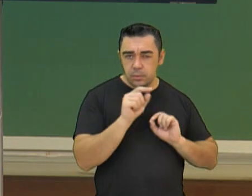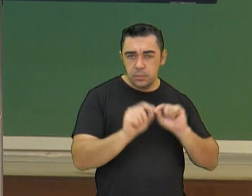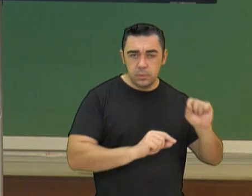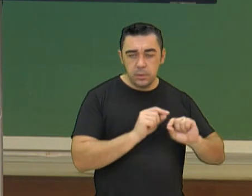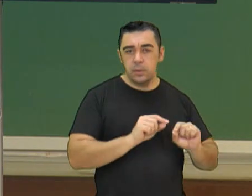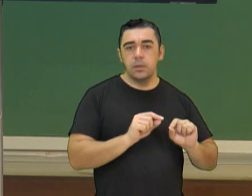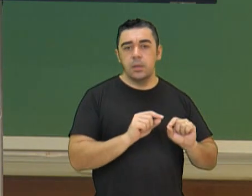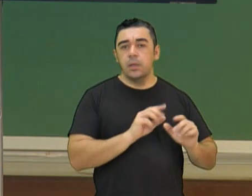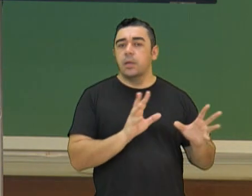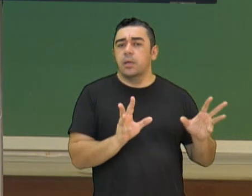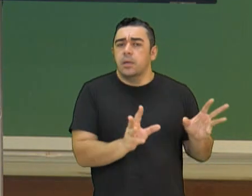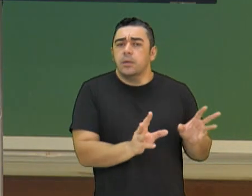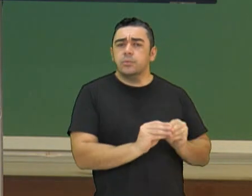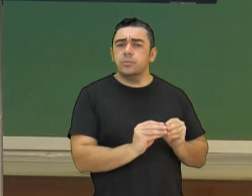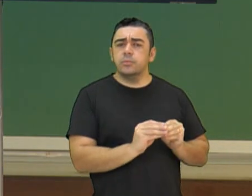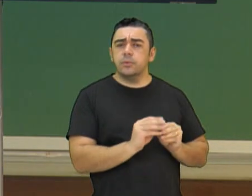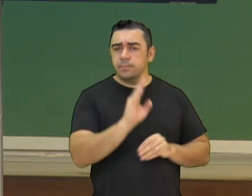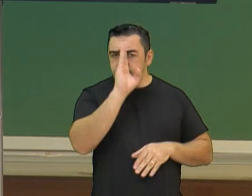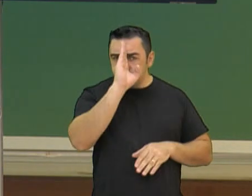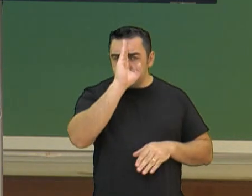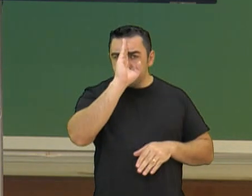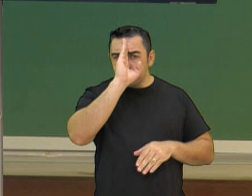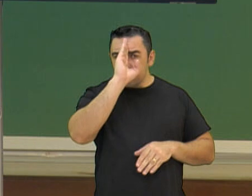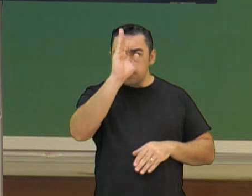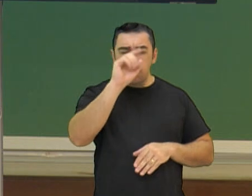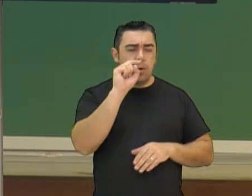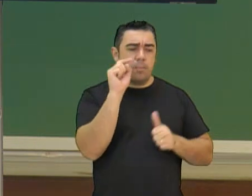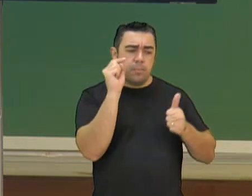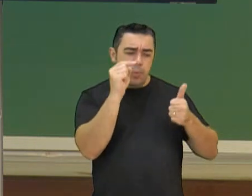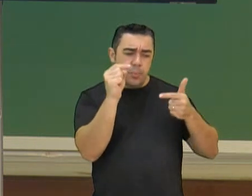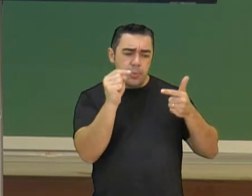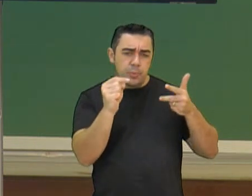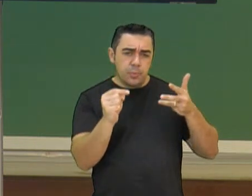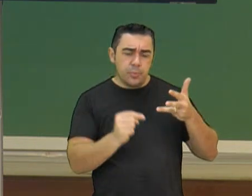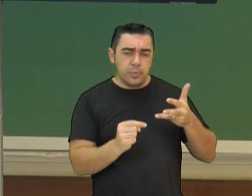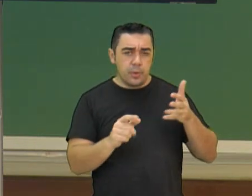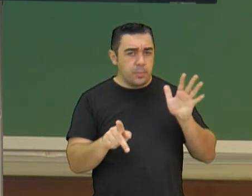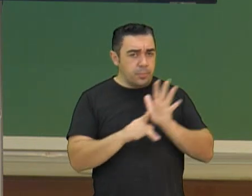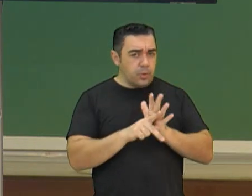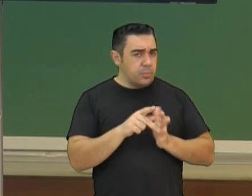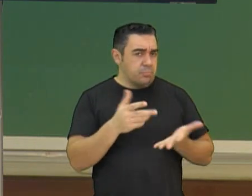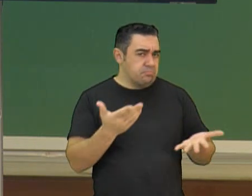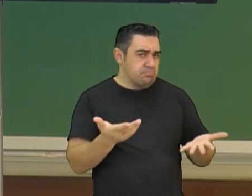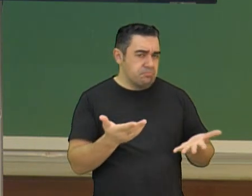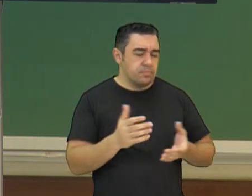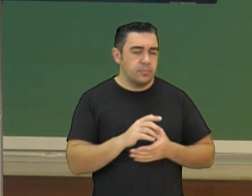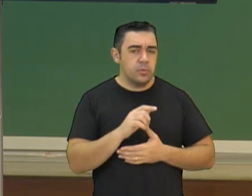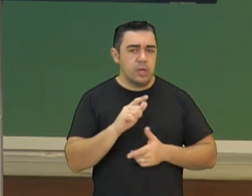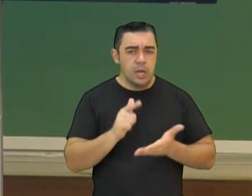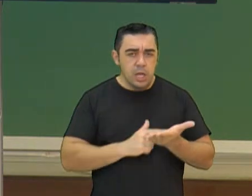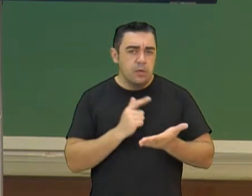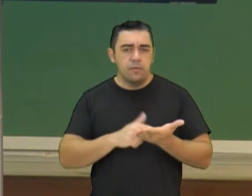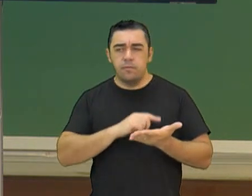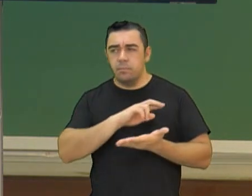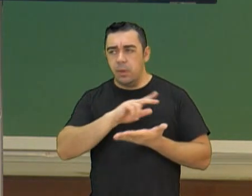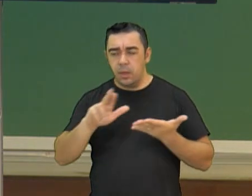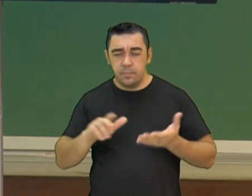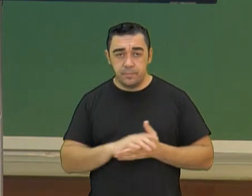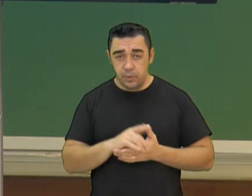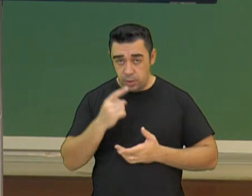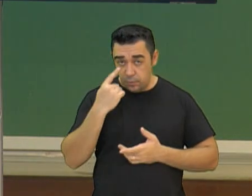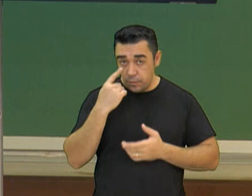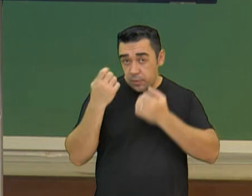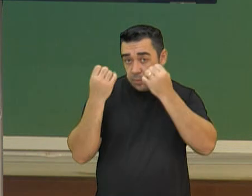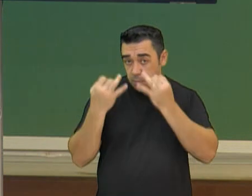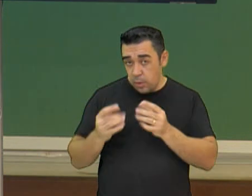forma sintetizada os principais pontos de uma obra, né? Então, a gente viu no começo da aula, eu expliquei para